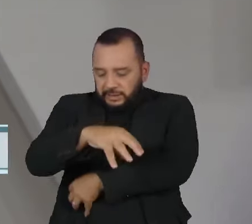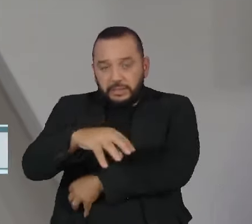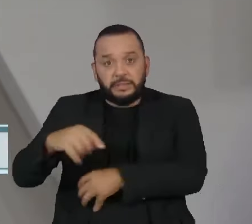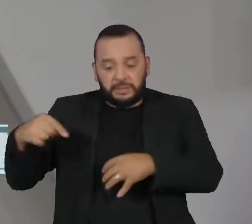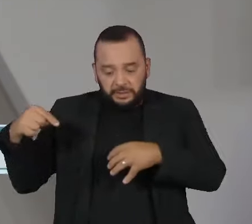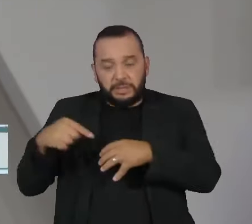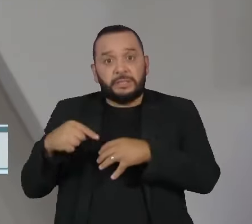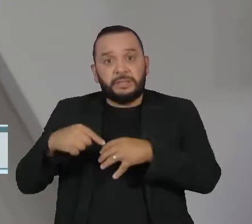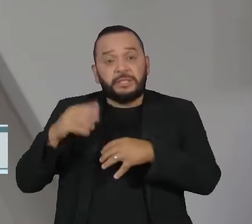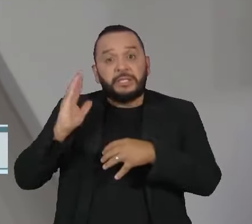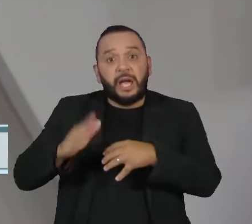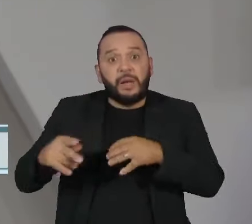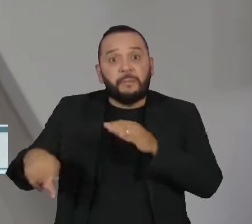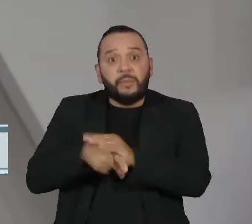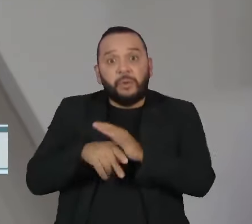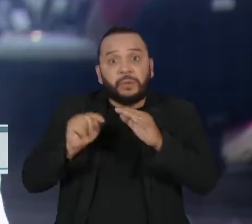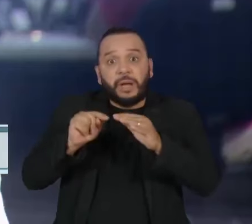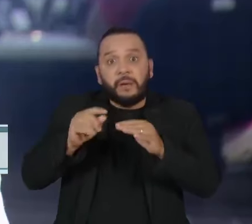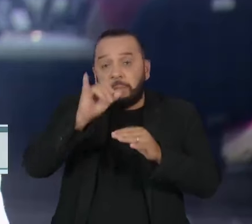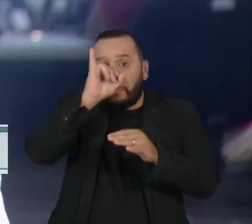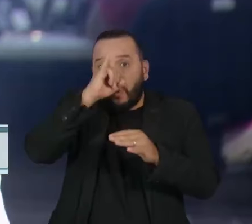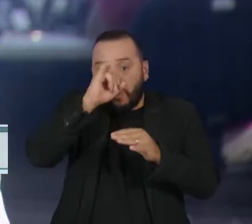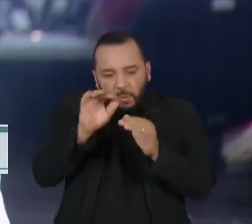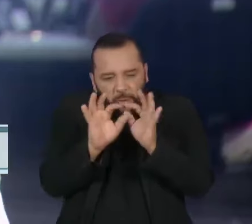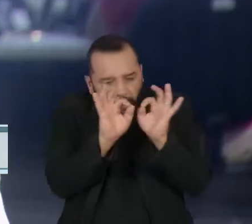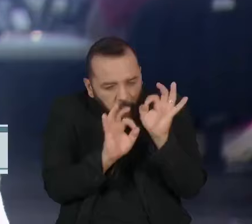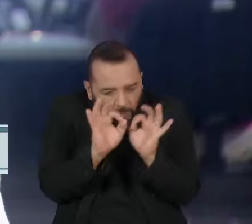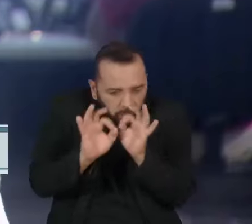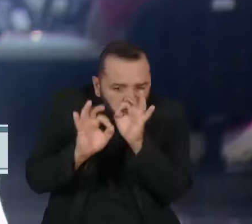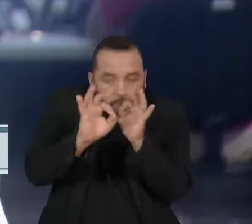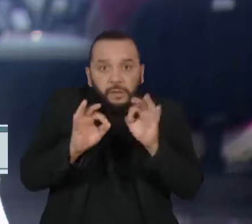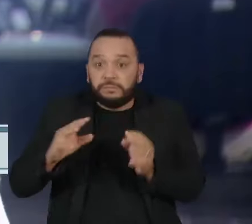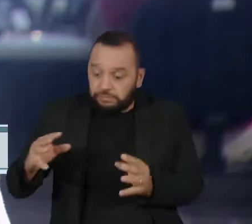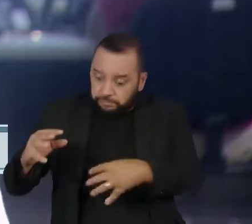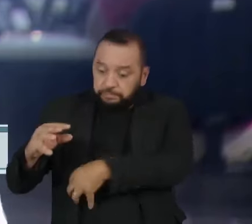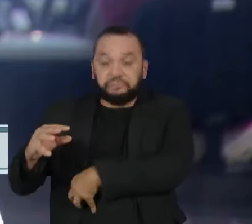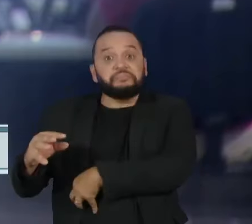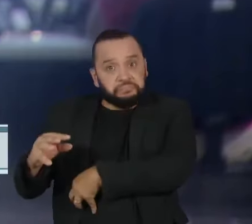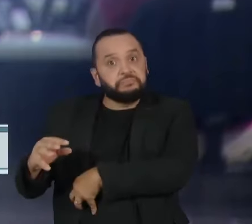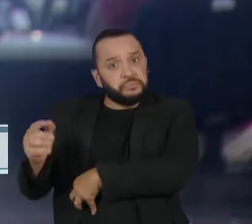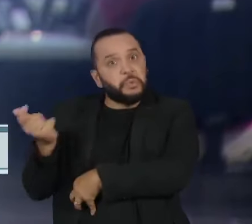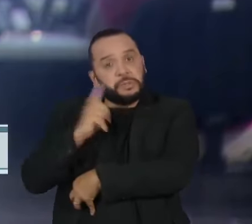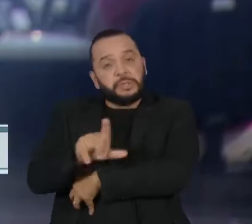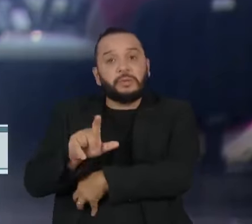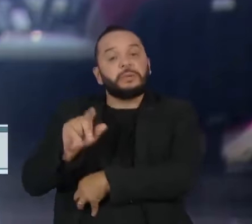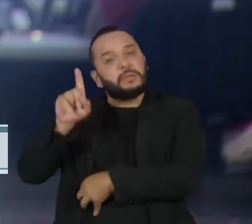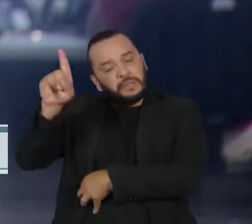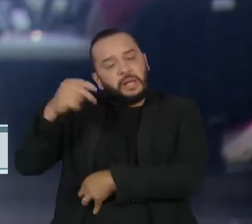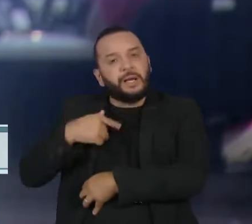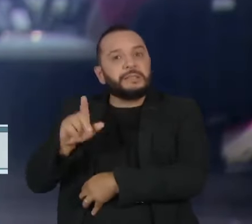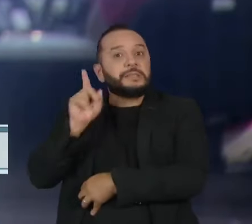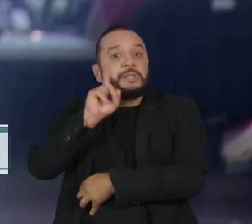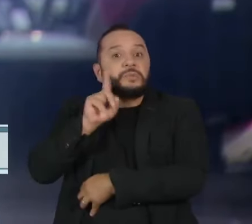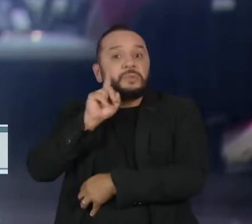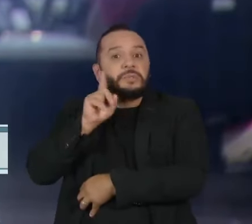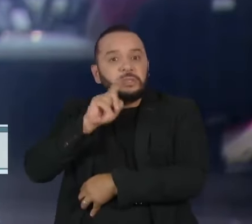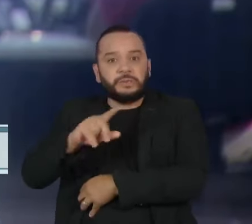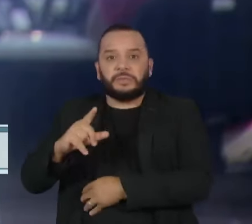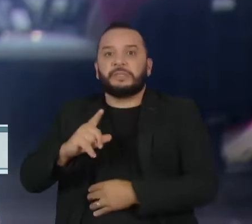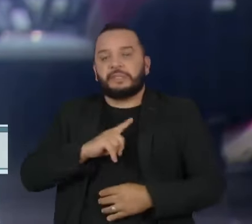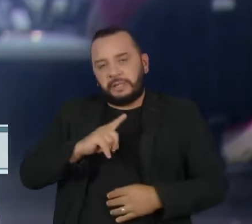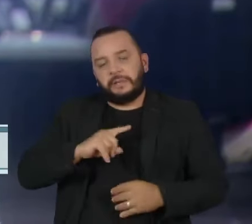porco modificado da história a cirurgia aconteceu em Boston nos Estados Unidos e foi comandada pelo médico